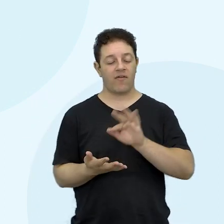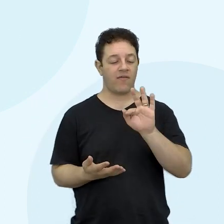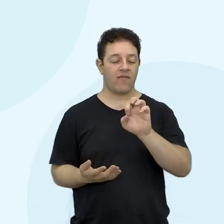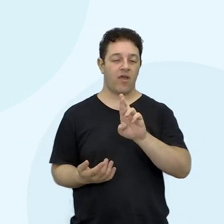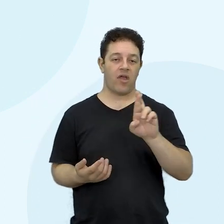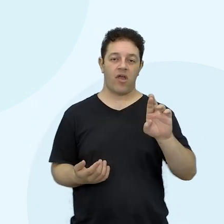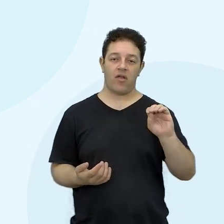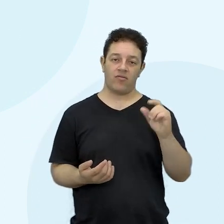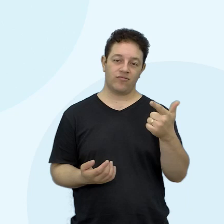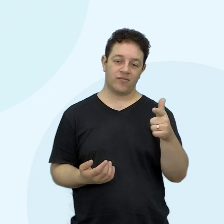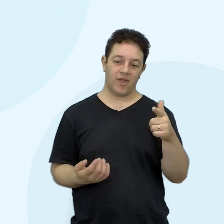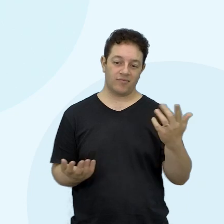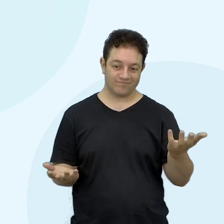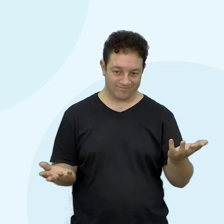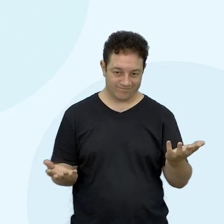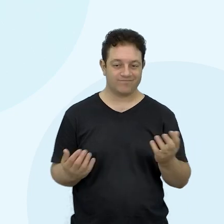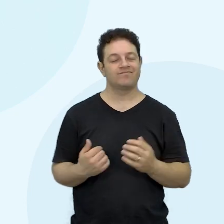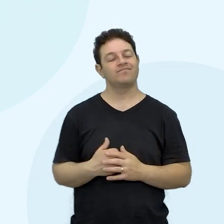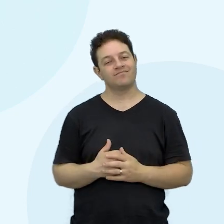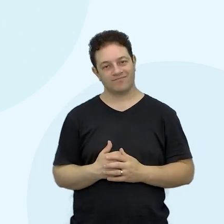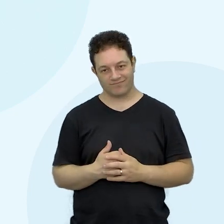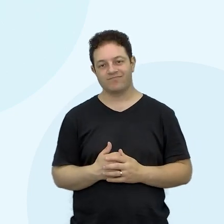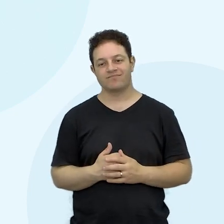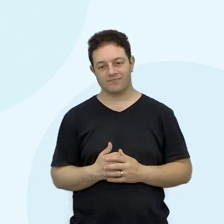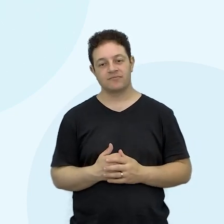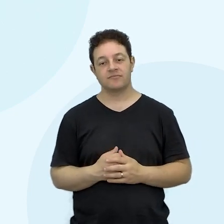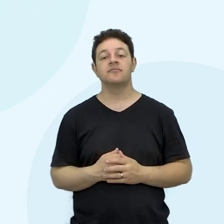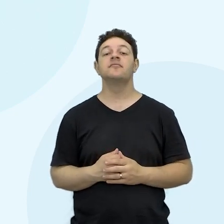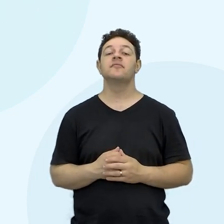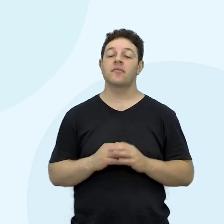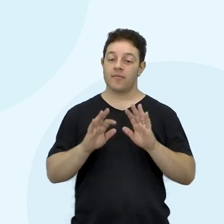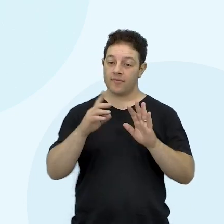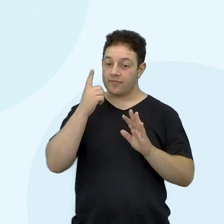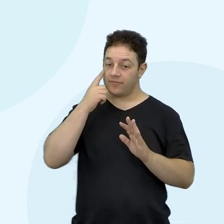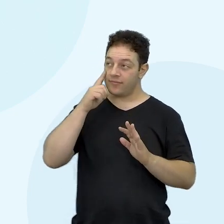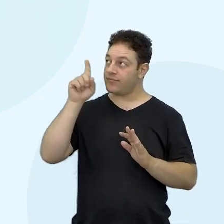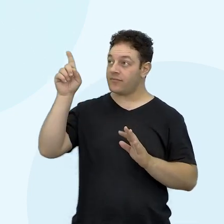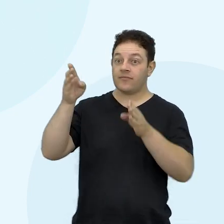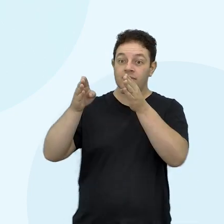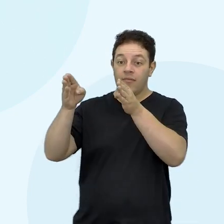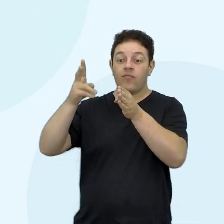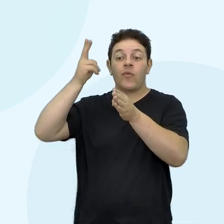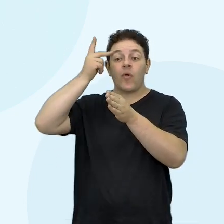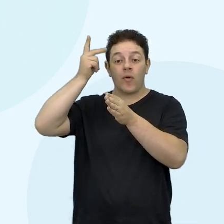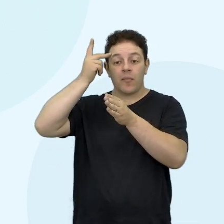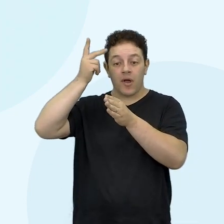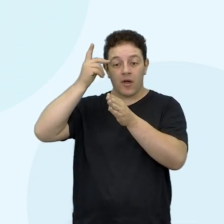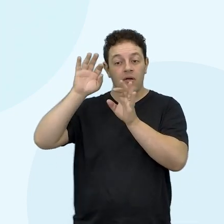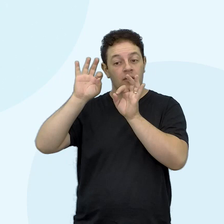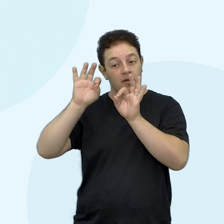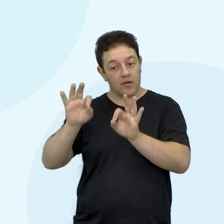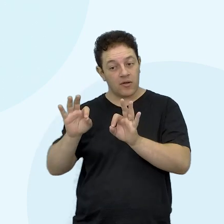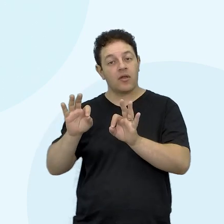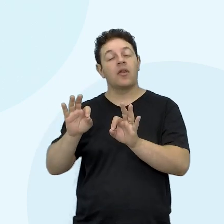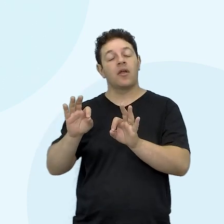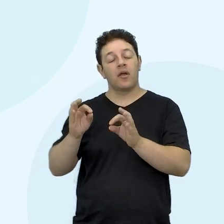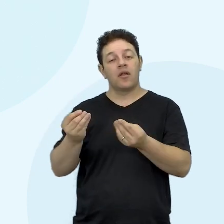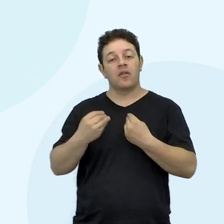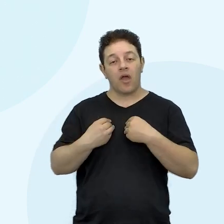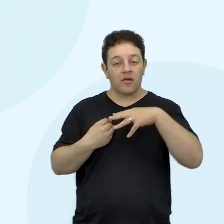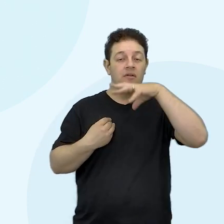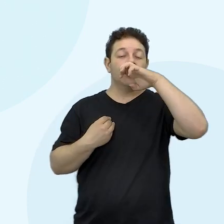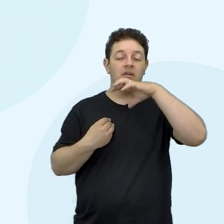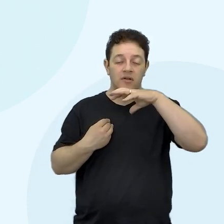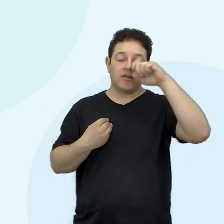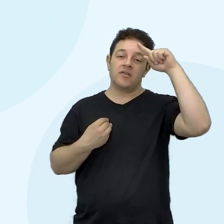queda dessa substância ligada ao oxigênio. Então, aí, provavelmente, eu vou ter aí problemas de falta de ar, que